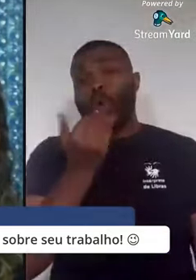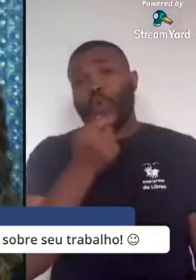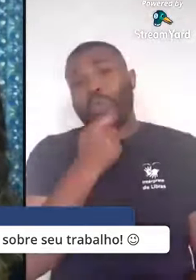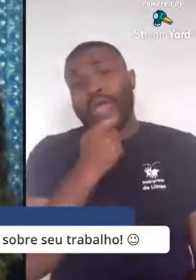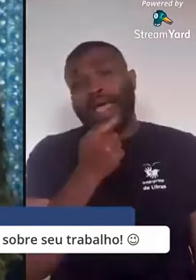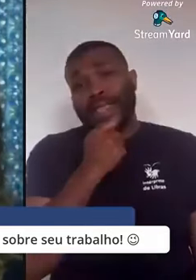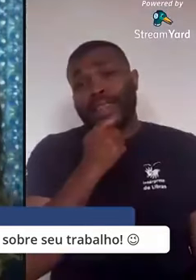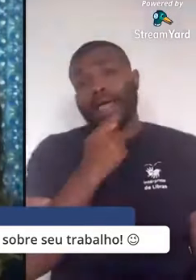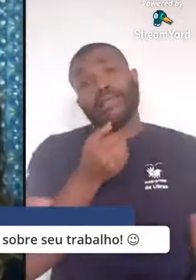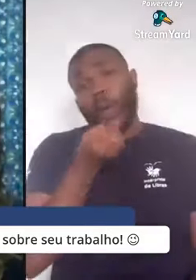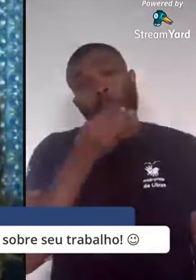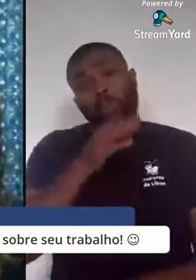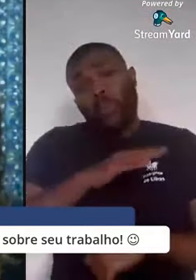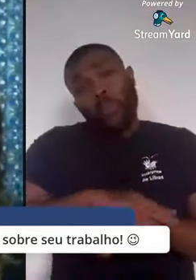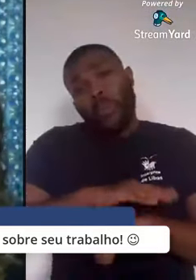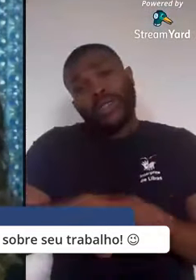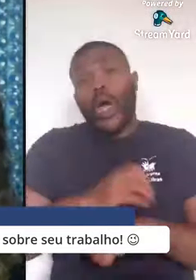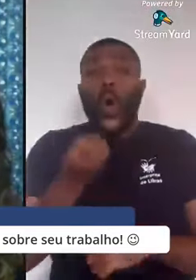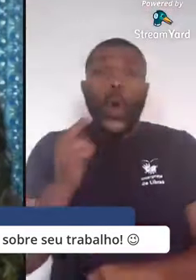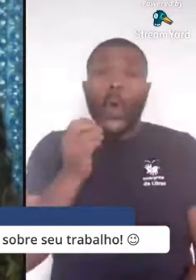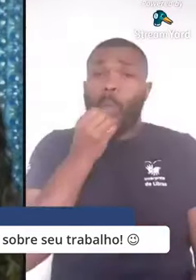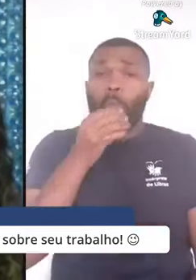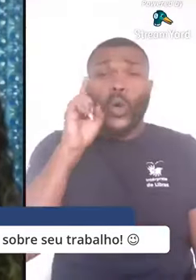ainda. Então, é bom dia e boa tarde.